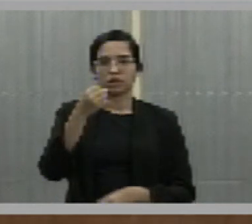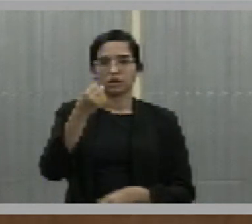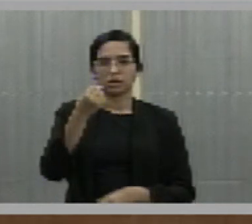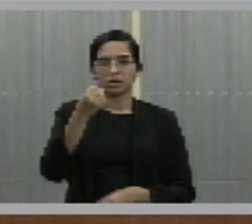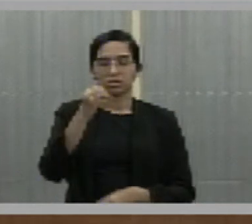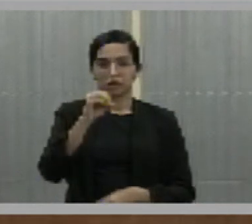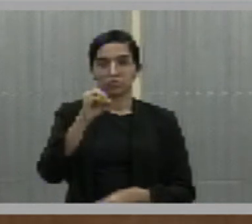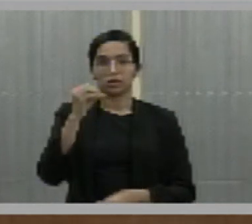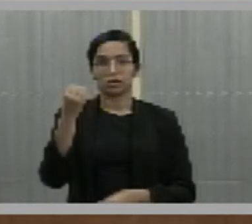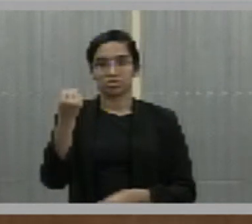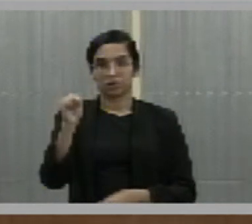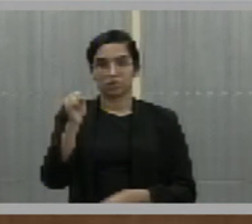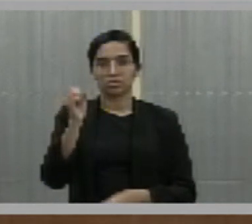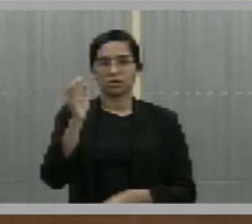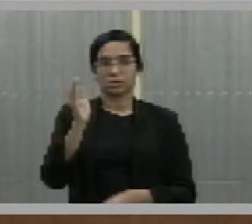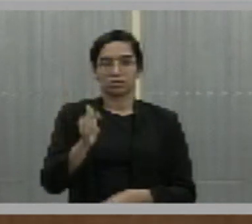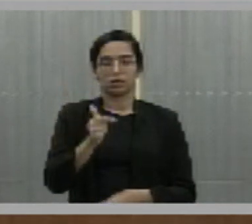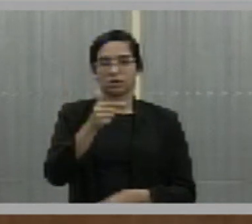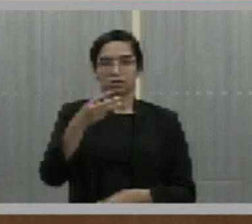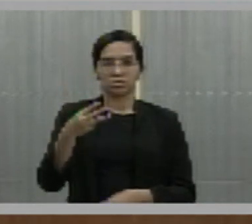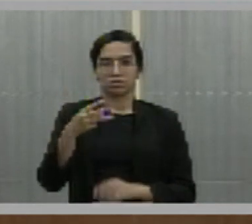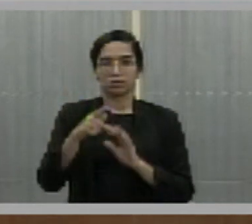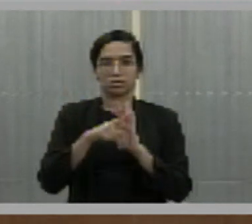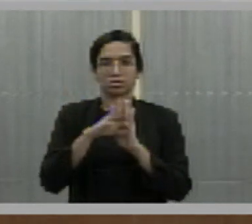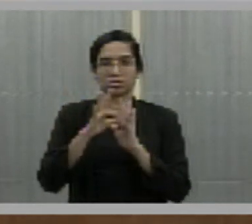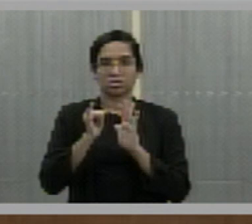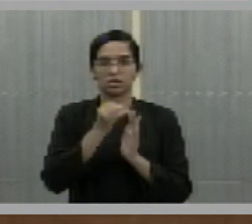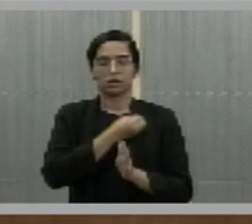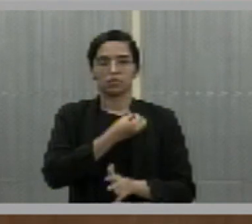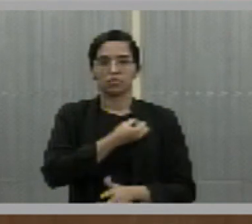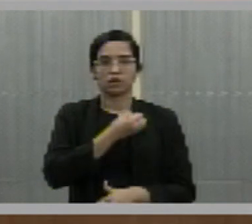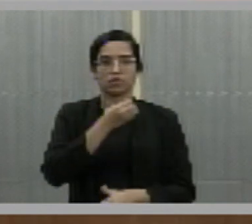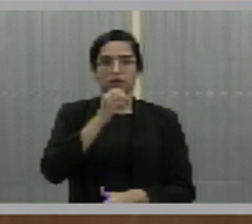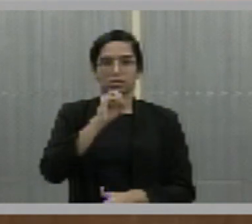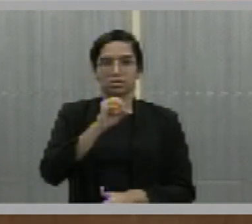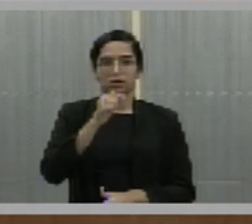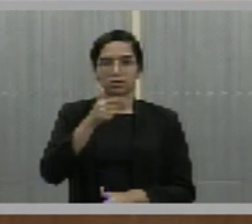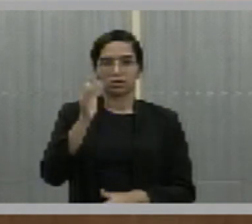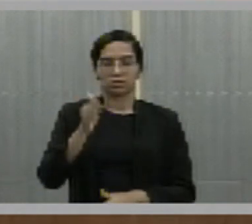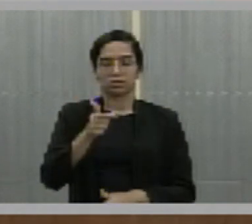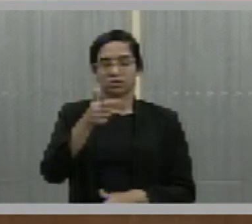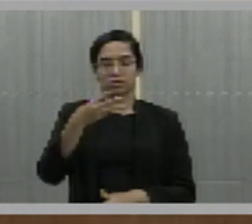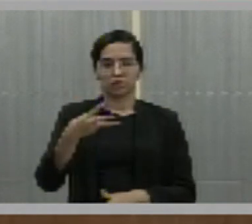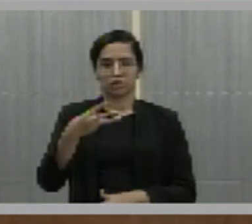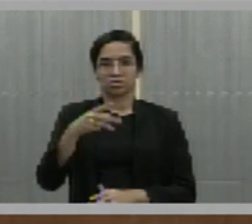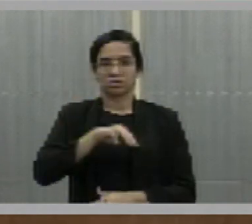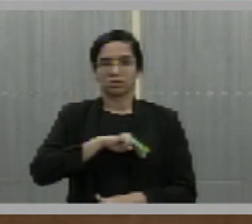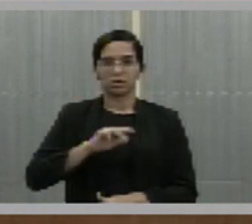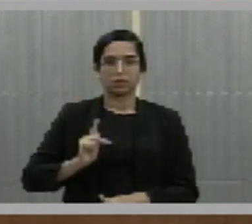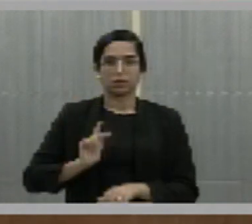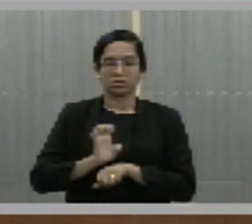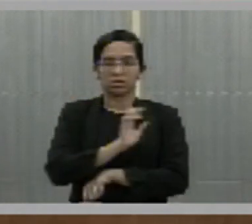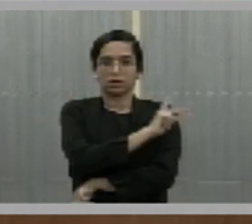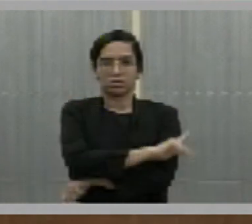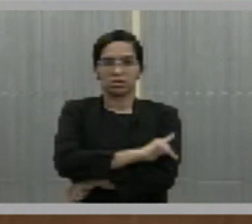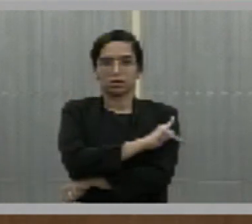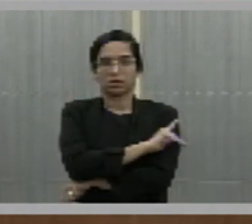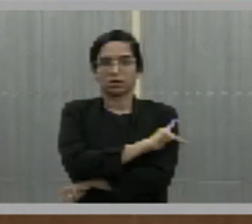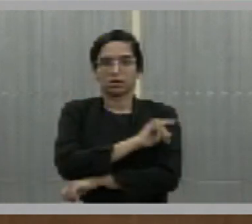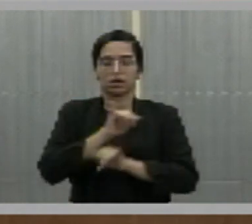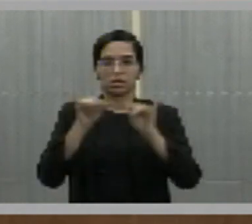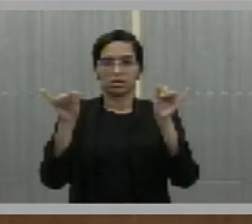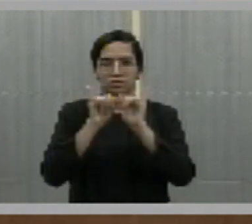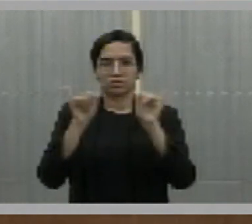29908/23. Projeto de Lei número 02/23 do Ministério Público do Estado do Piauí. Dispõe sobre o subsídio